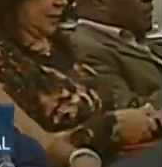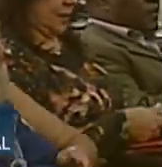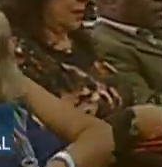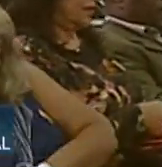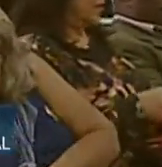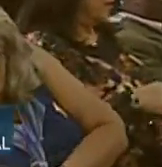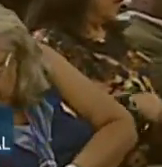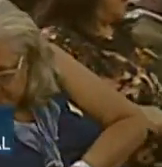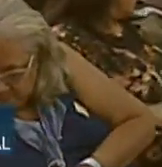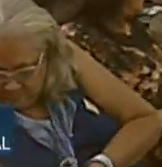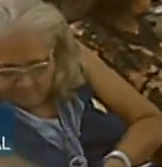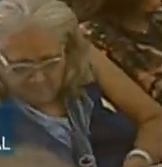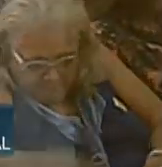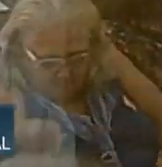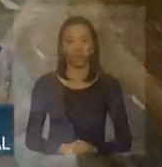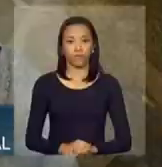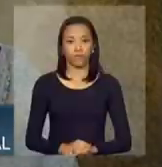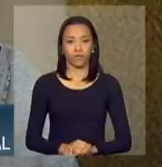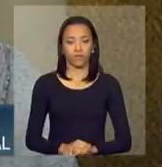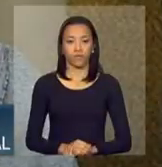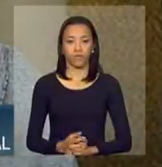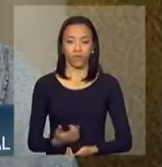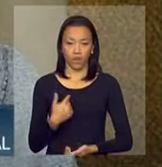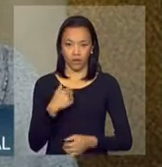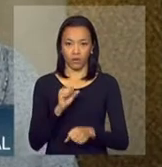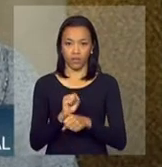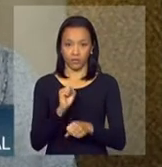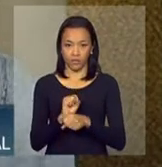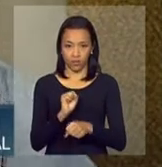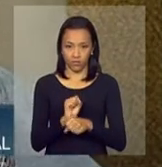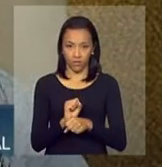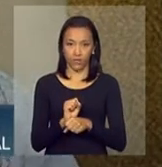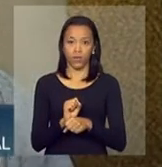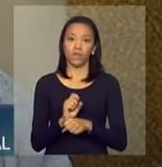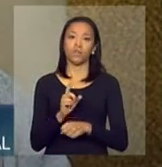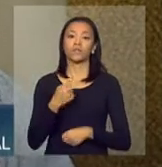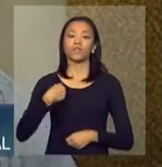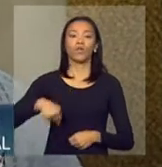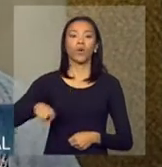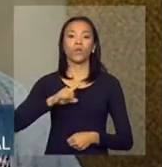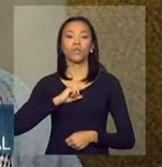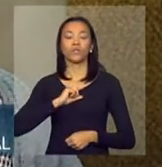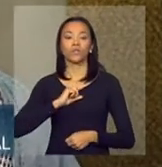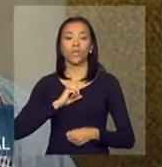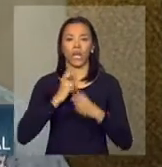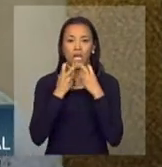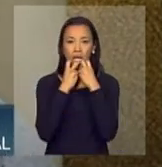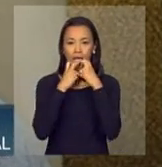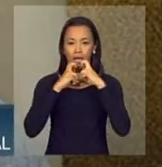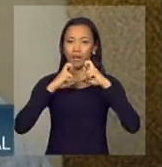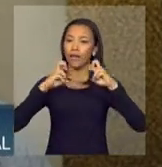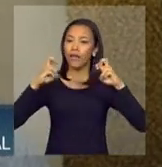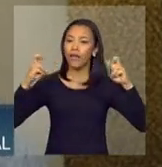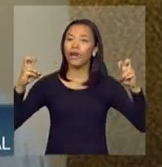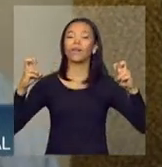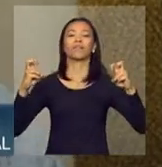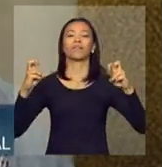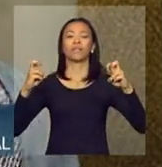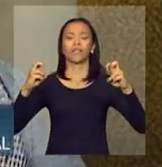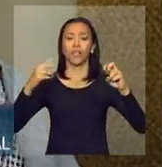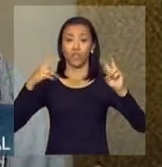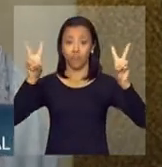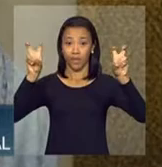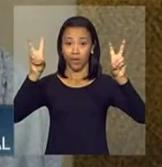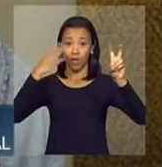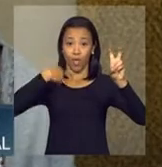que, muito em breve, embora em lugar de escutarmos esse brado, nossa terra, nossa morte,